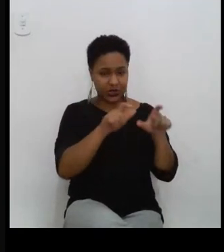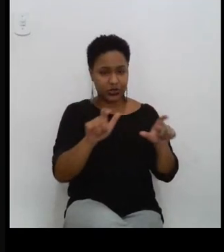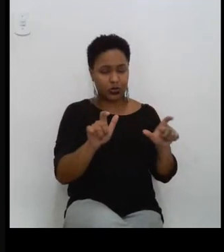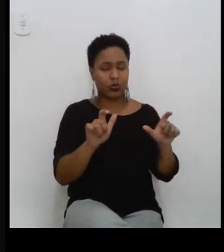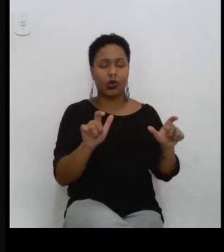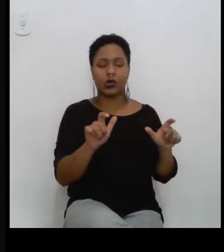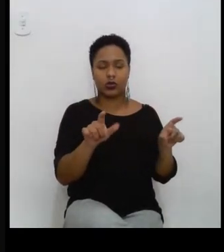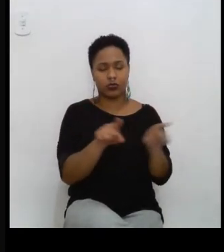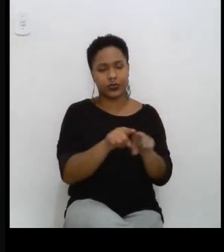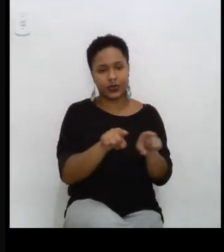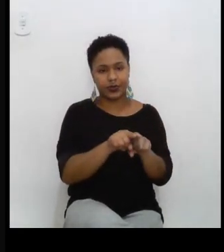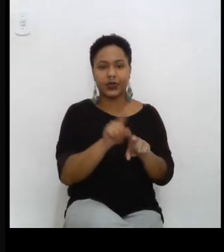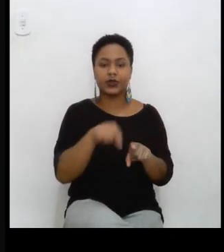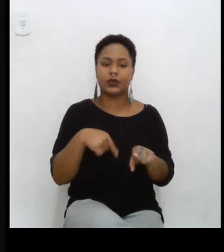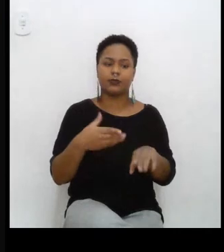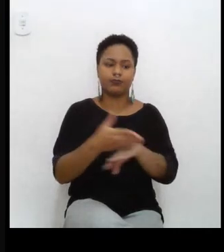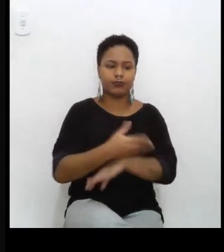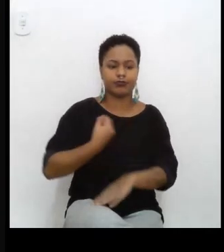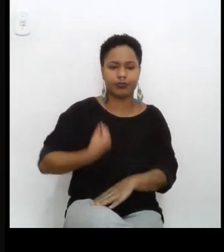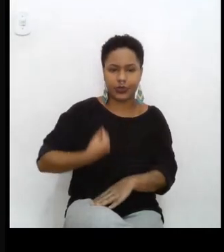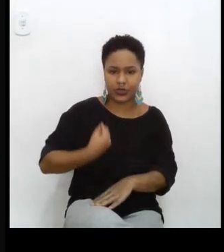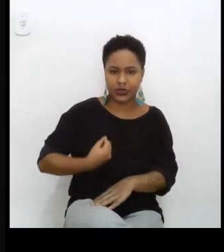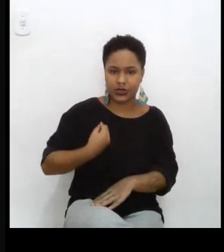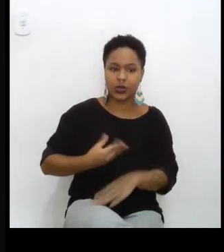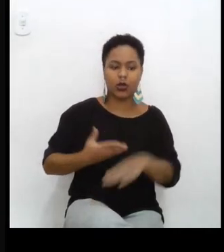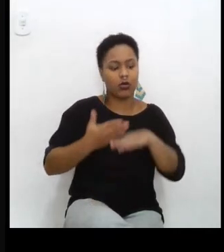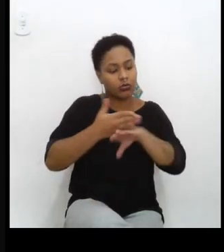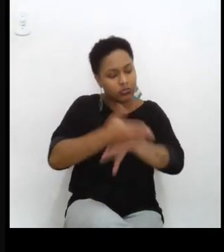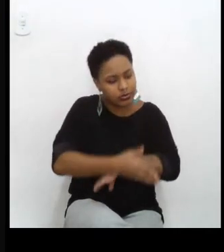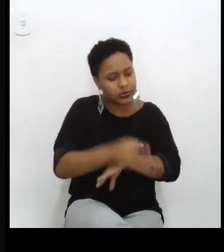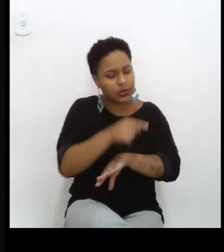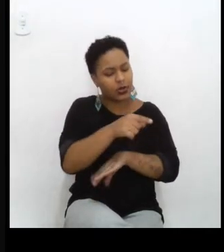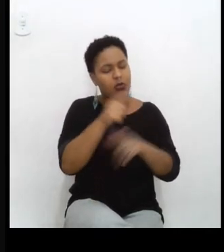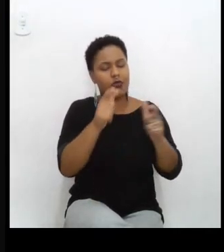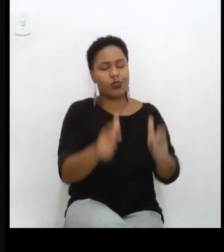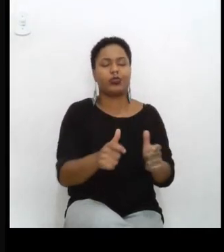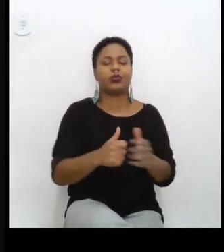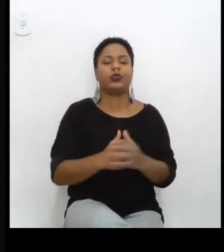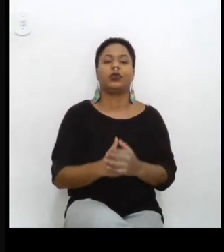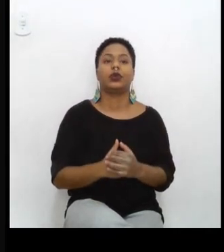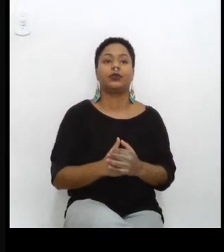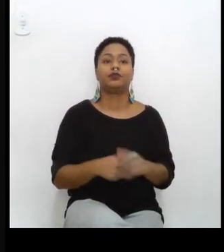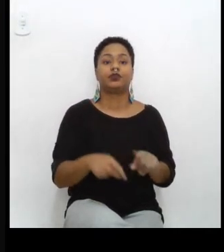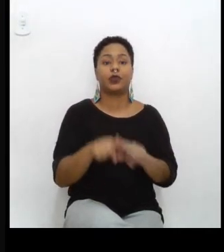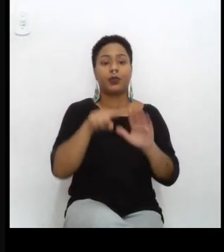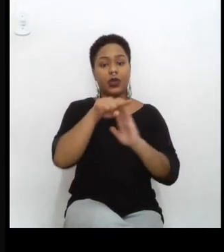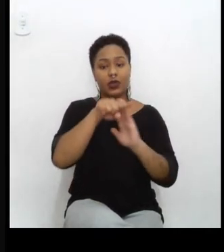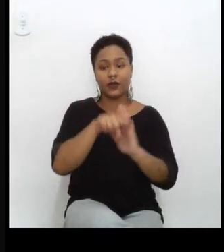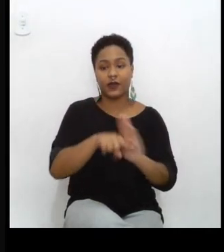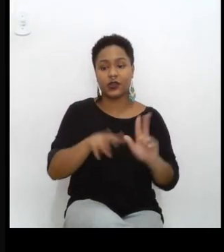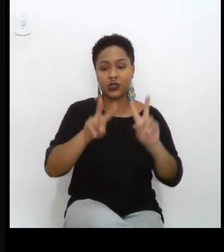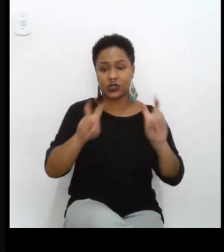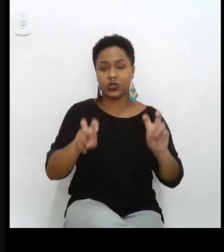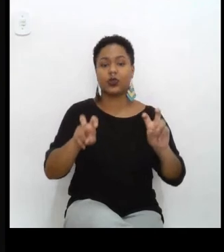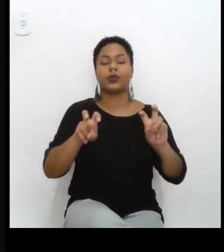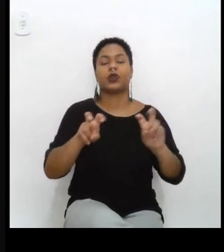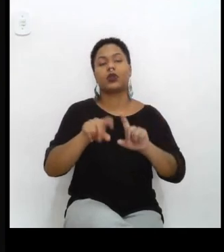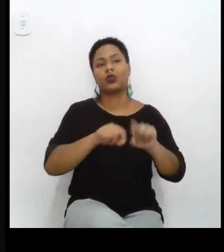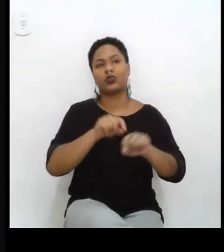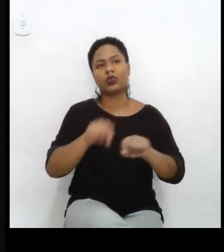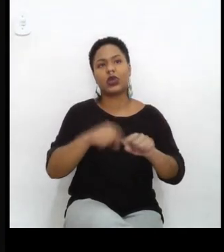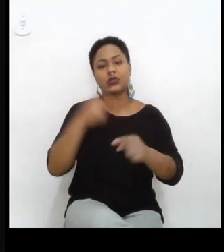de presenças de estar ali nesse chão é de investigar sobre censura de pensar o que que é isso